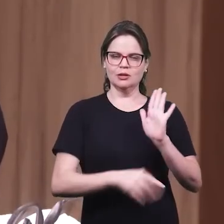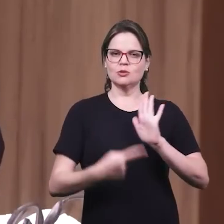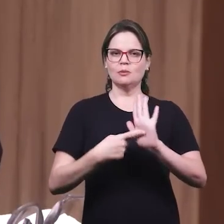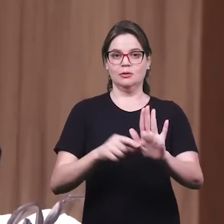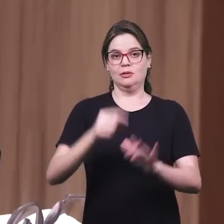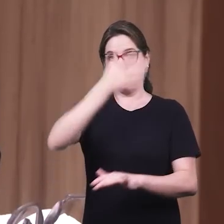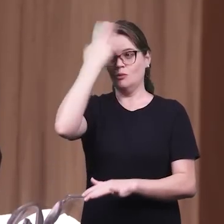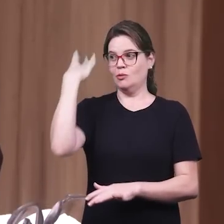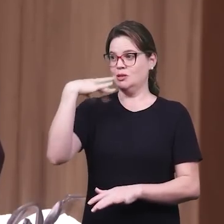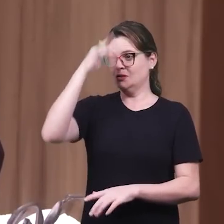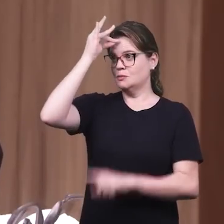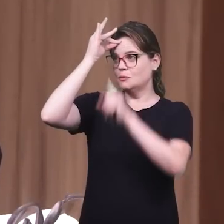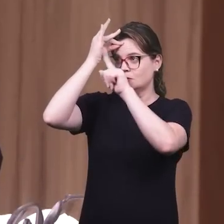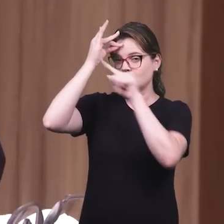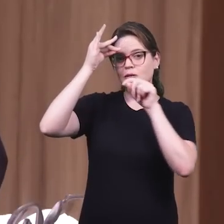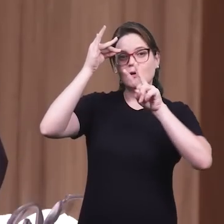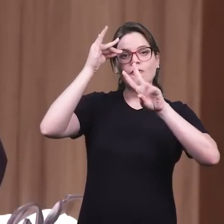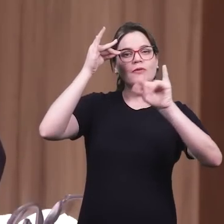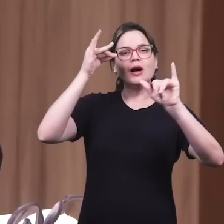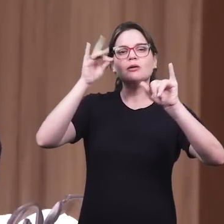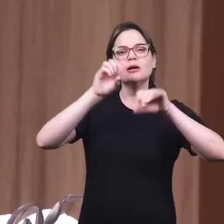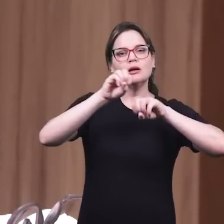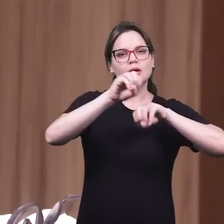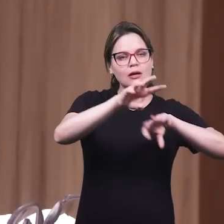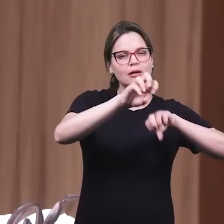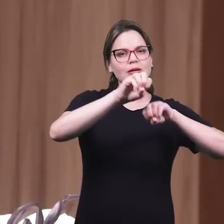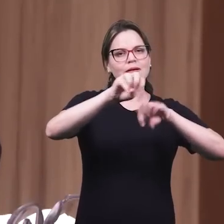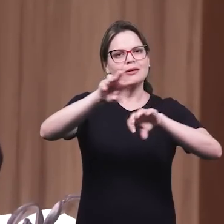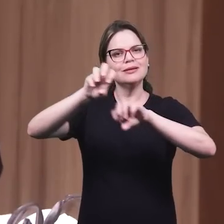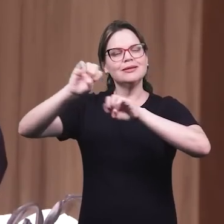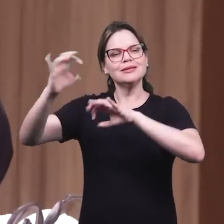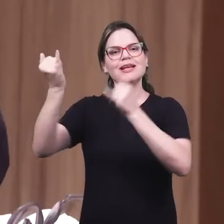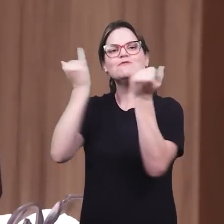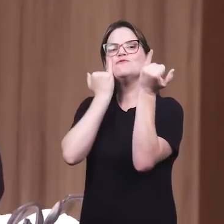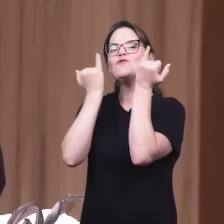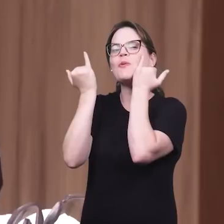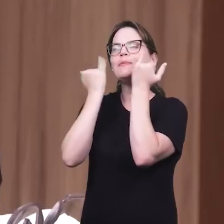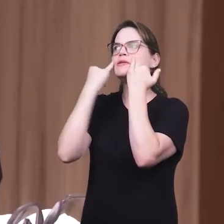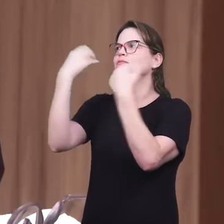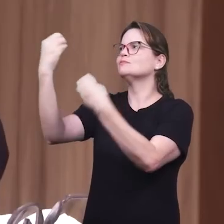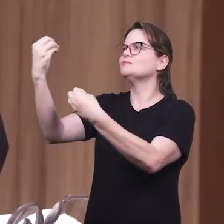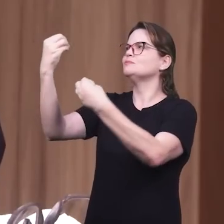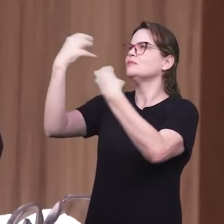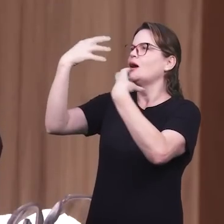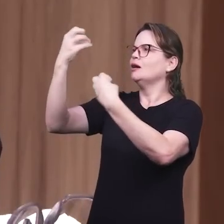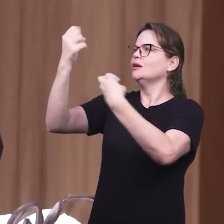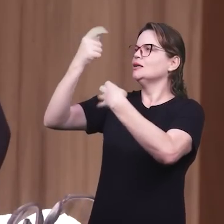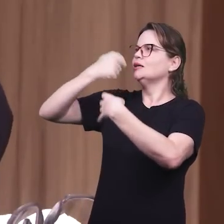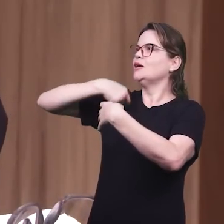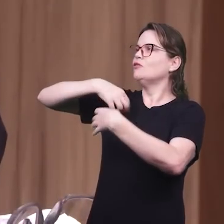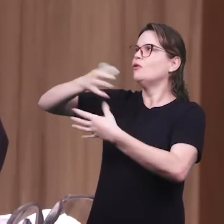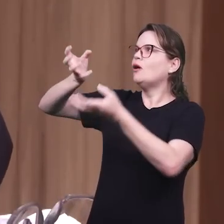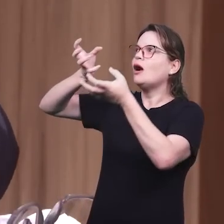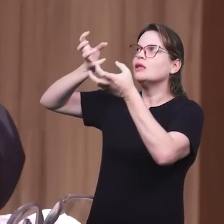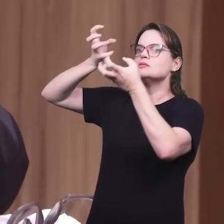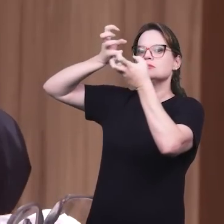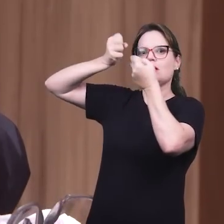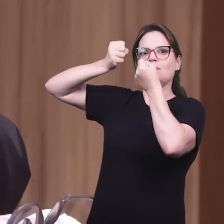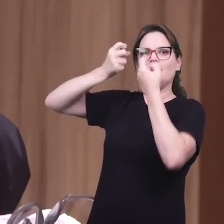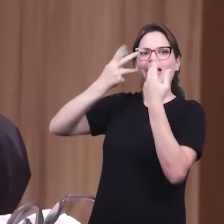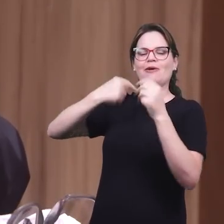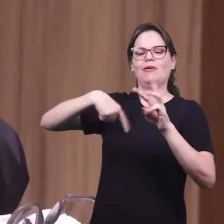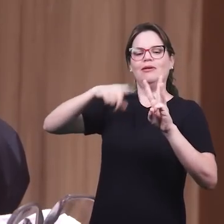envio do Espírito Santo é para trazer as informações que nós íamos registrar. O ensino do